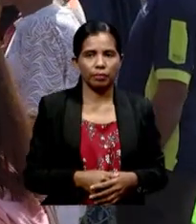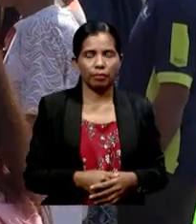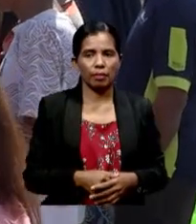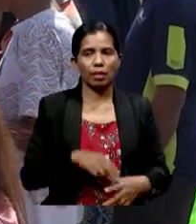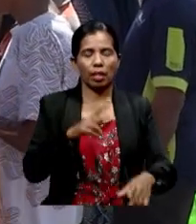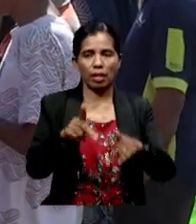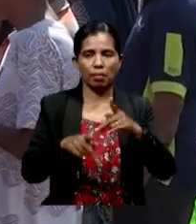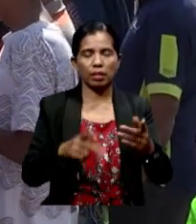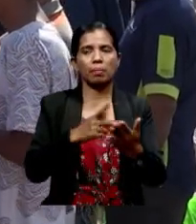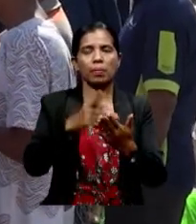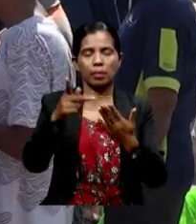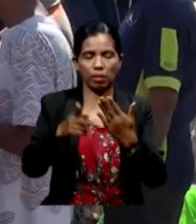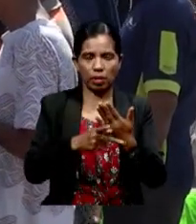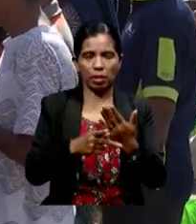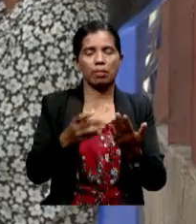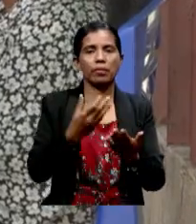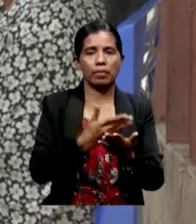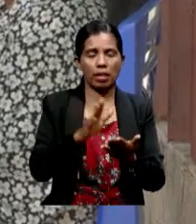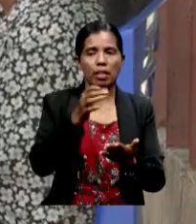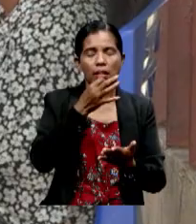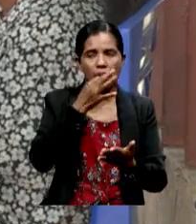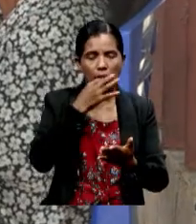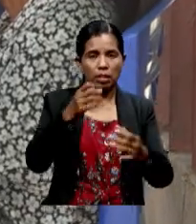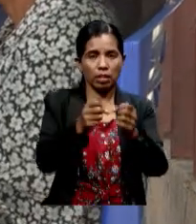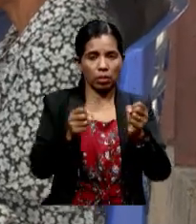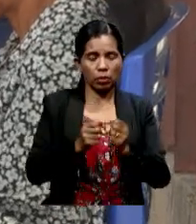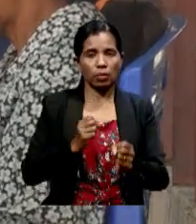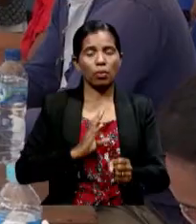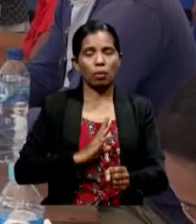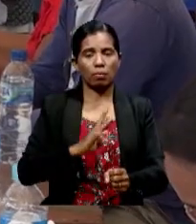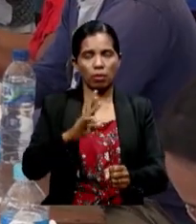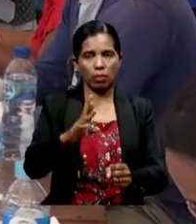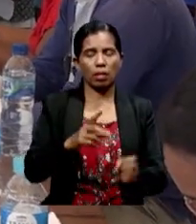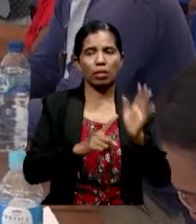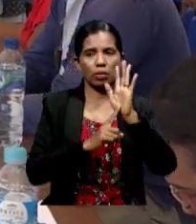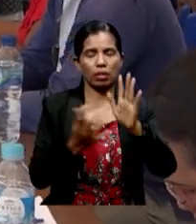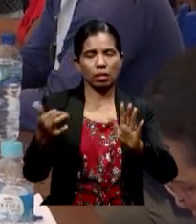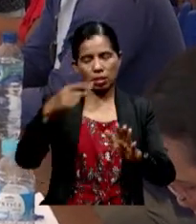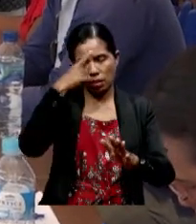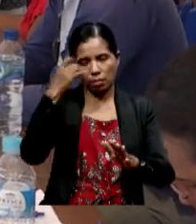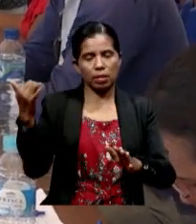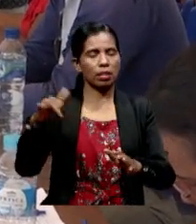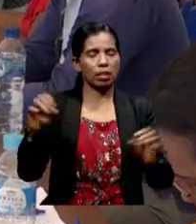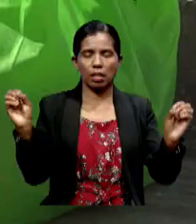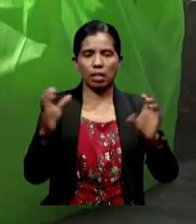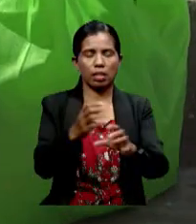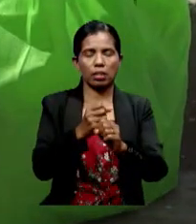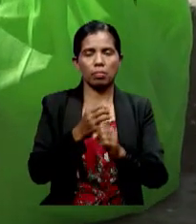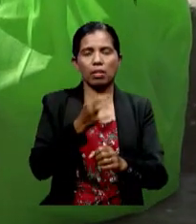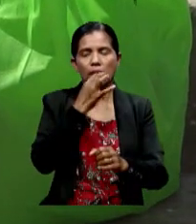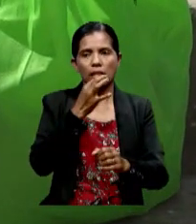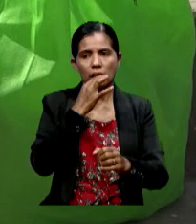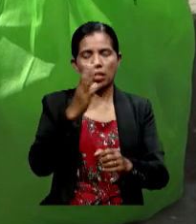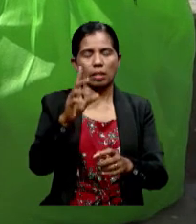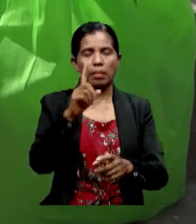Reclamante sira ba programa cesta básica iha suku Komoro, hato sira nilamentação ne, tamba sira lasimu sasan cesta básica iha